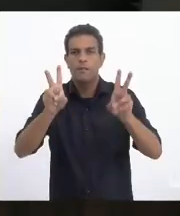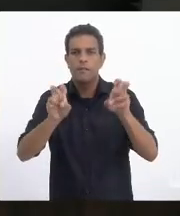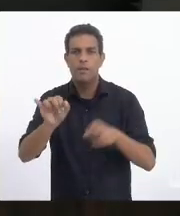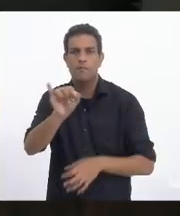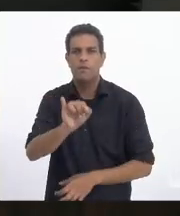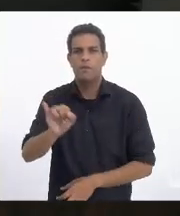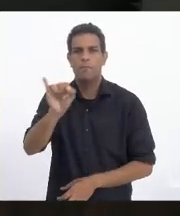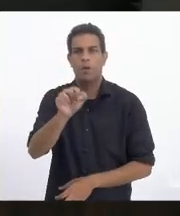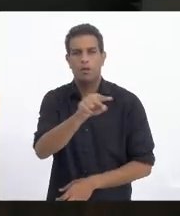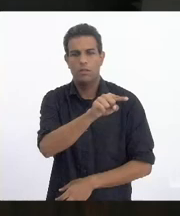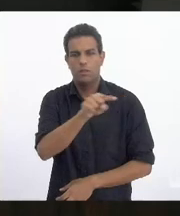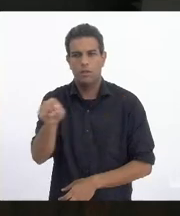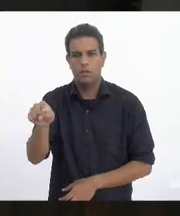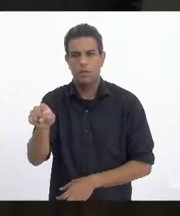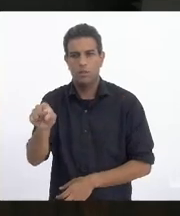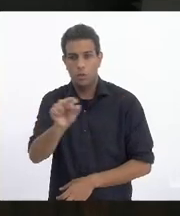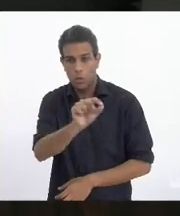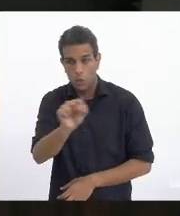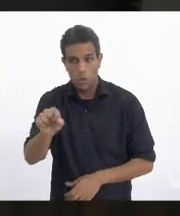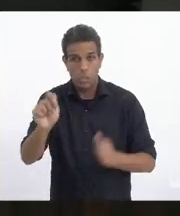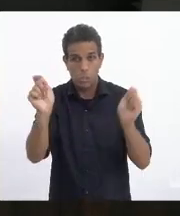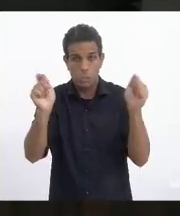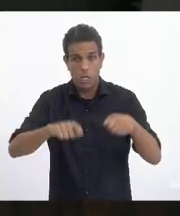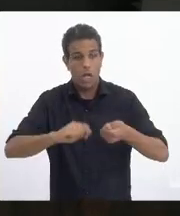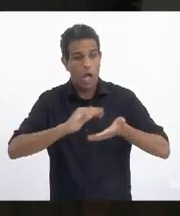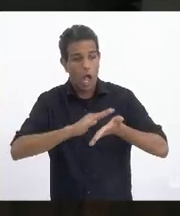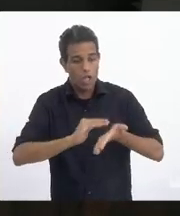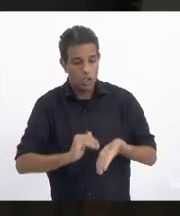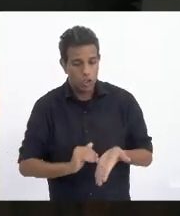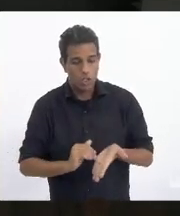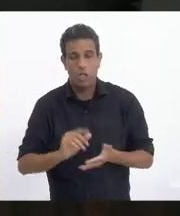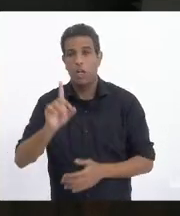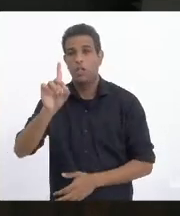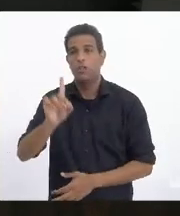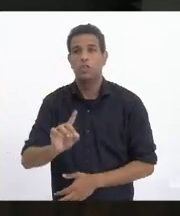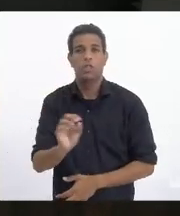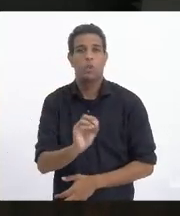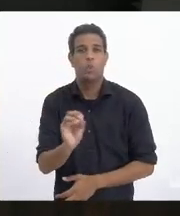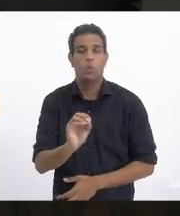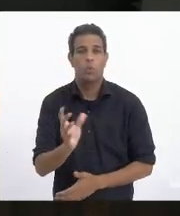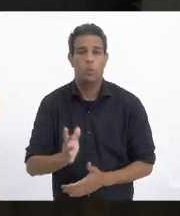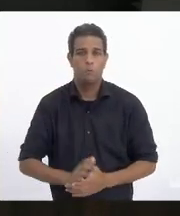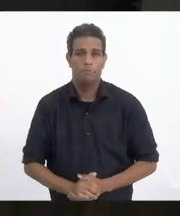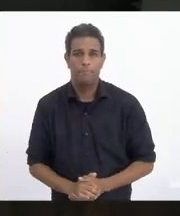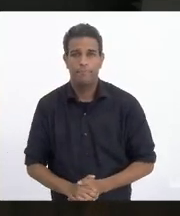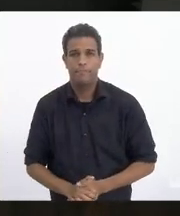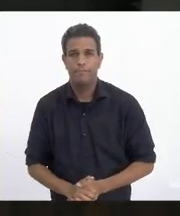importante. Ninguém retirará direitos.